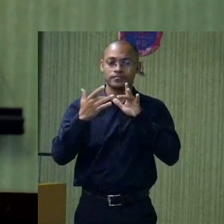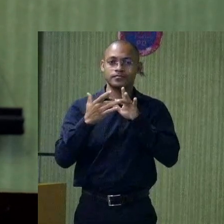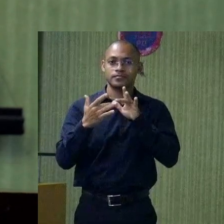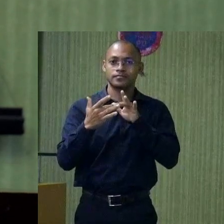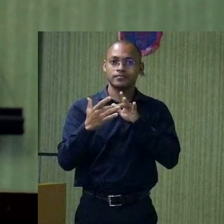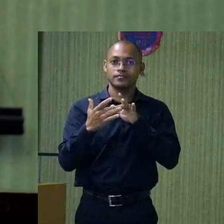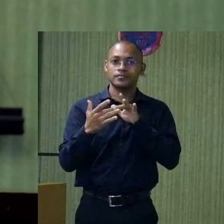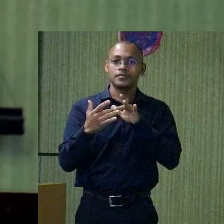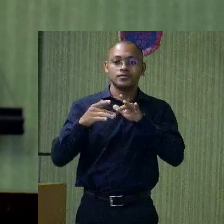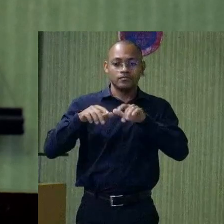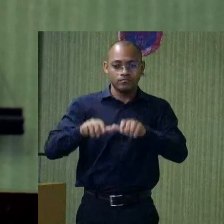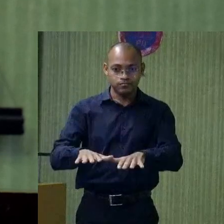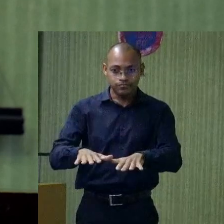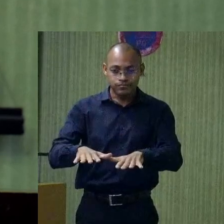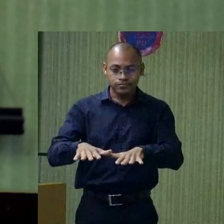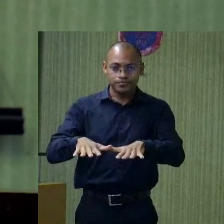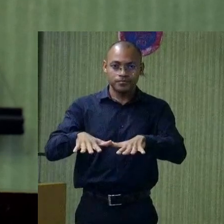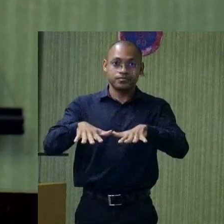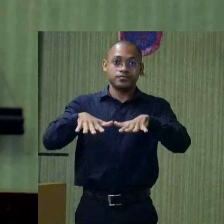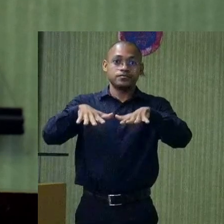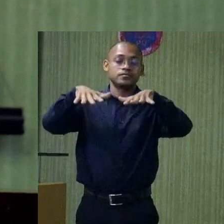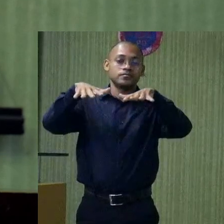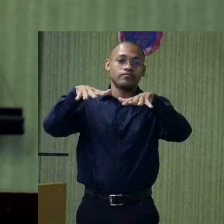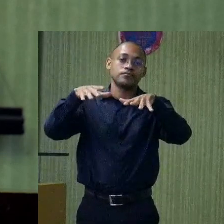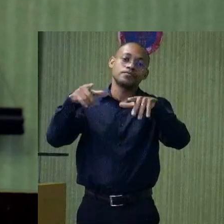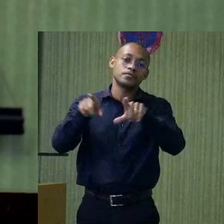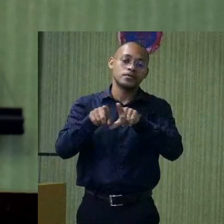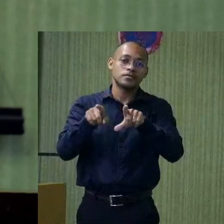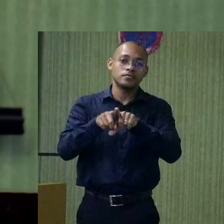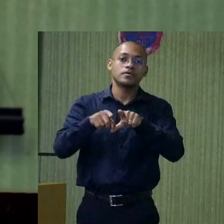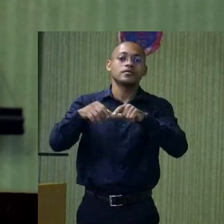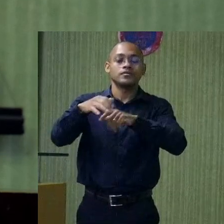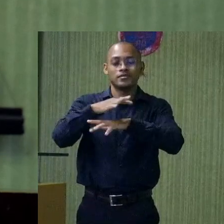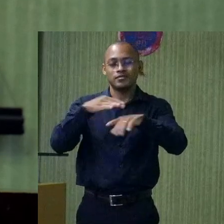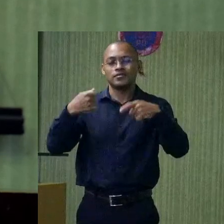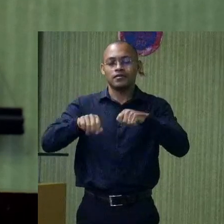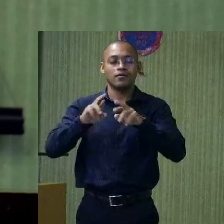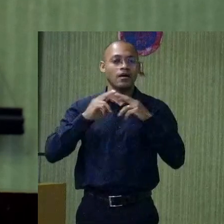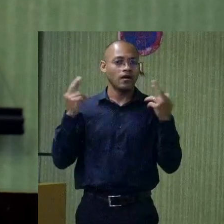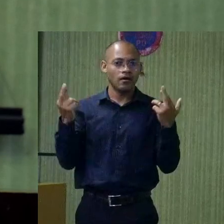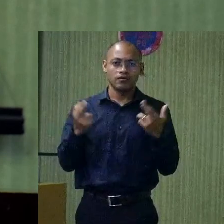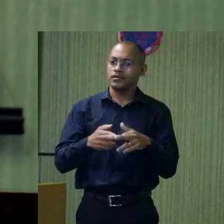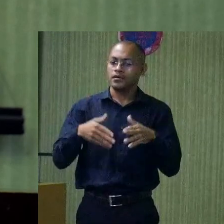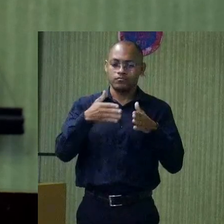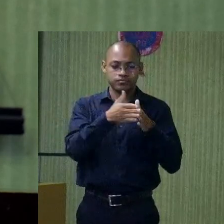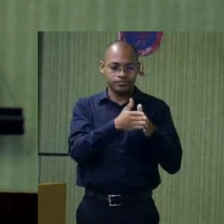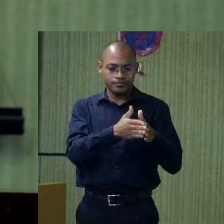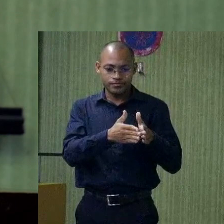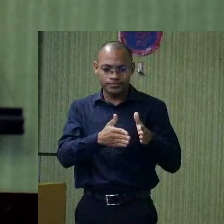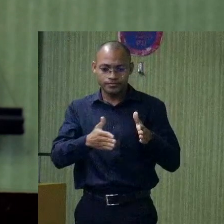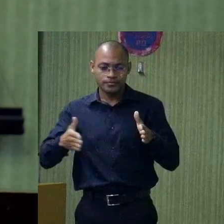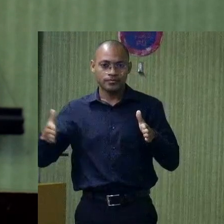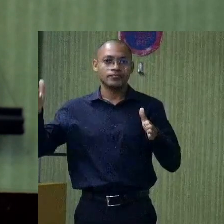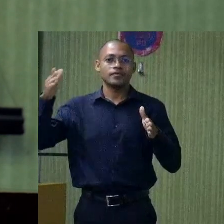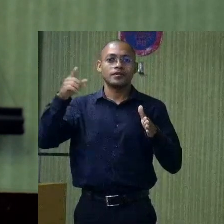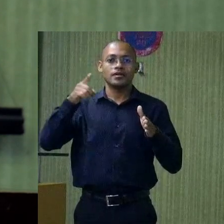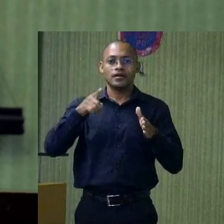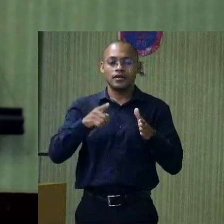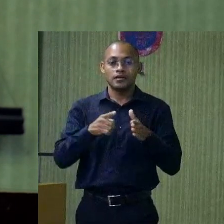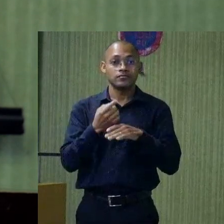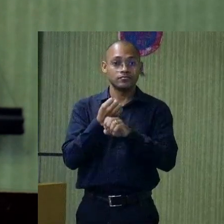à enchente mais inundação propriamente dita fizeram reuniões durante todo esse tempo de forma